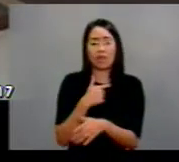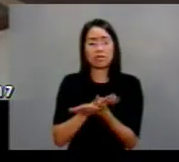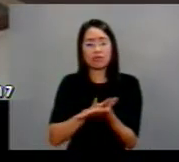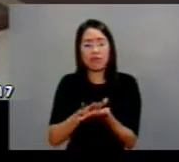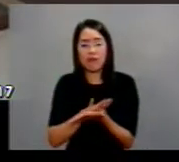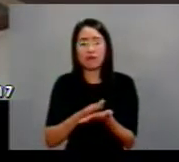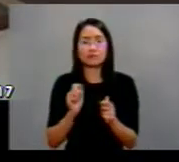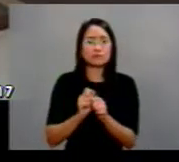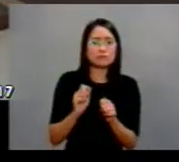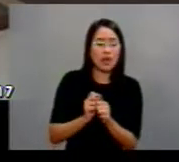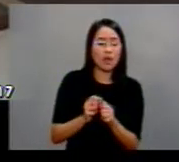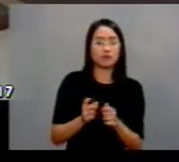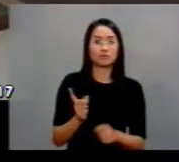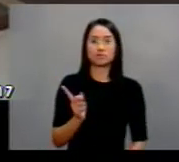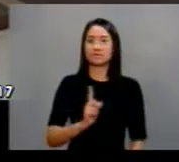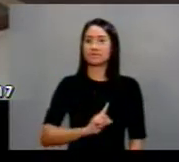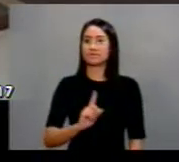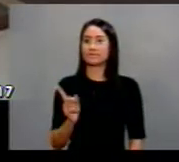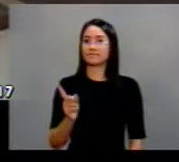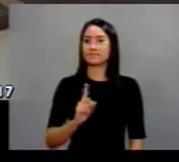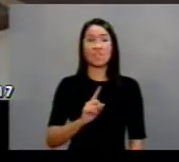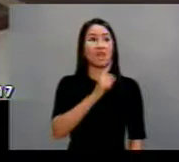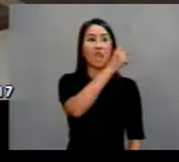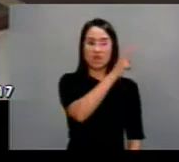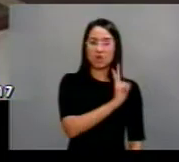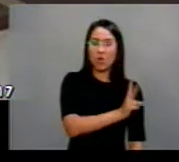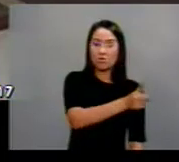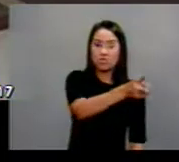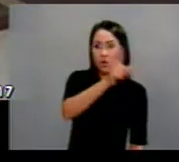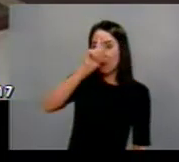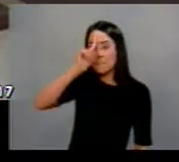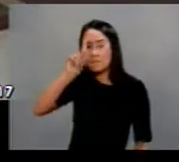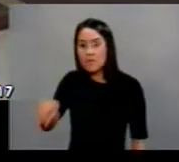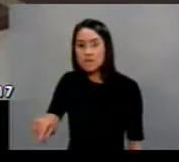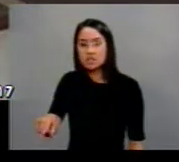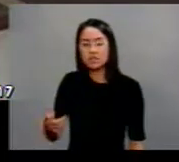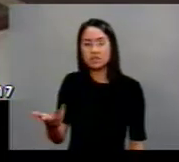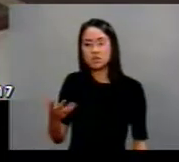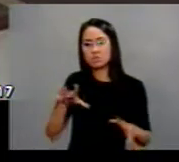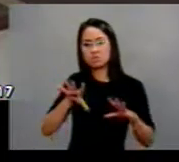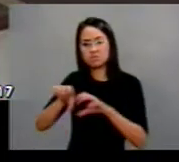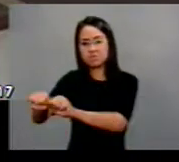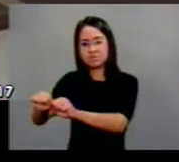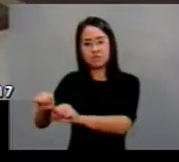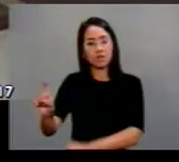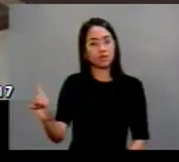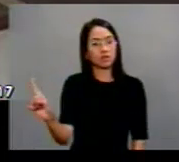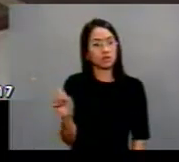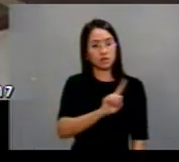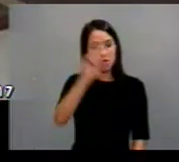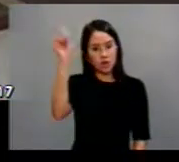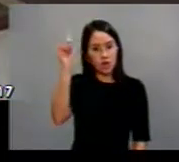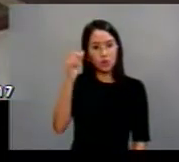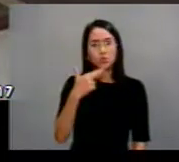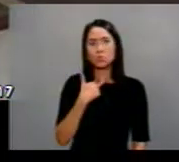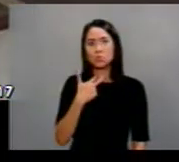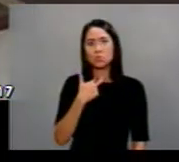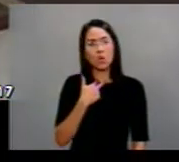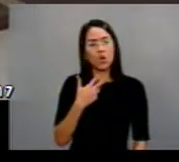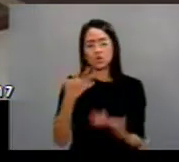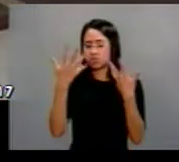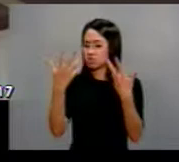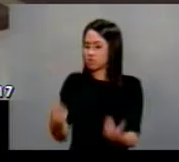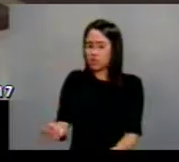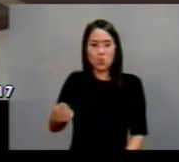amorfinados, porque assim o poder continuará a reinar, a governar e, sobretudo, a retirar